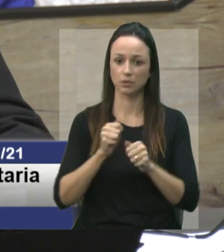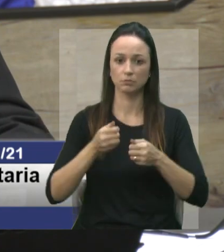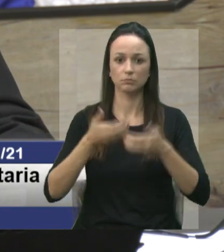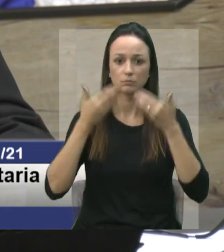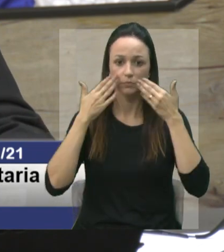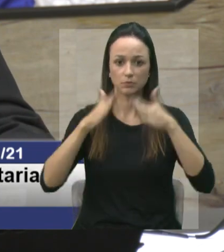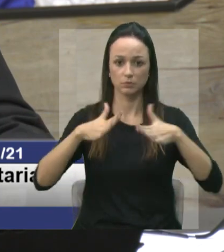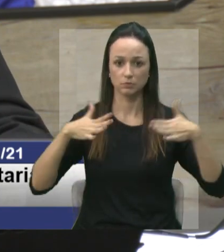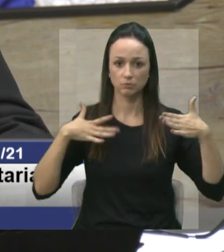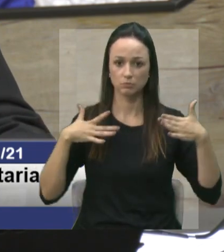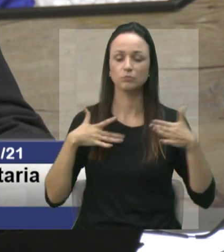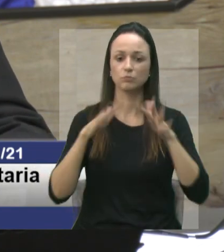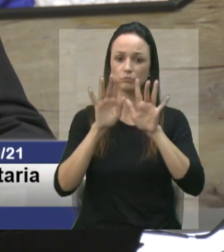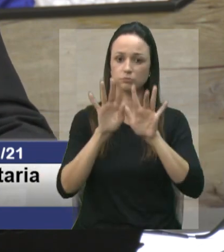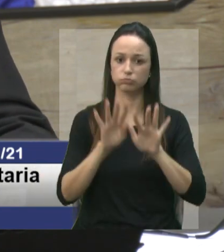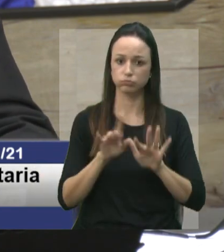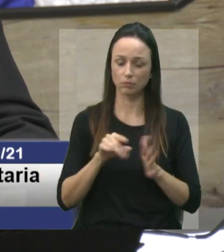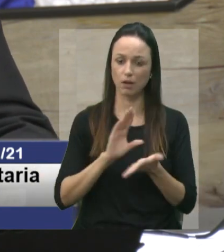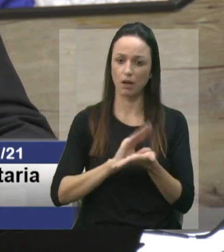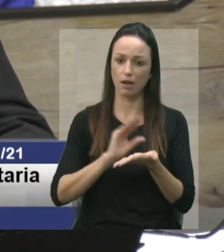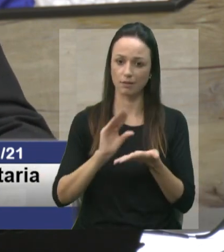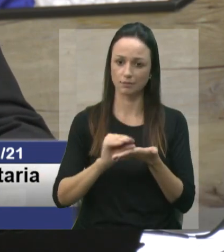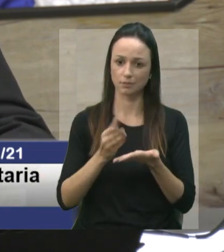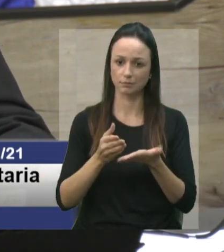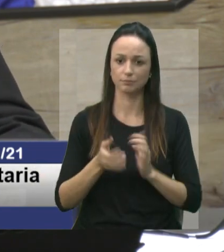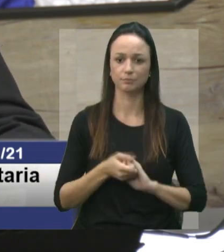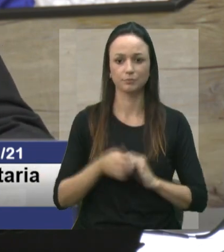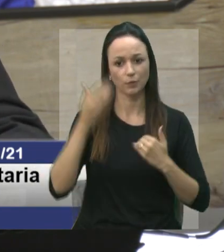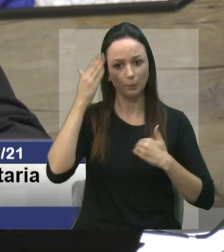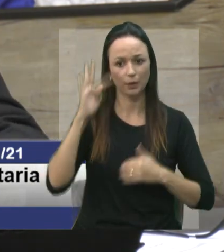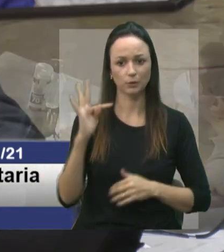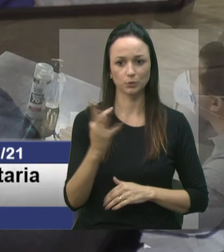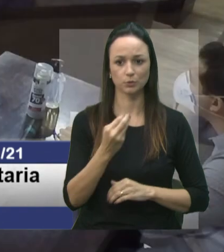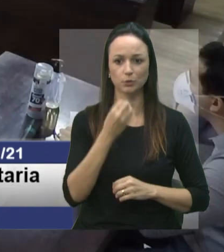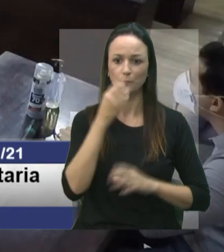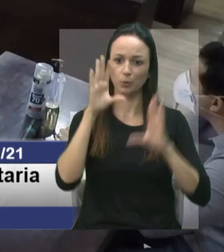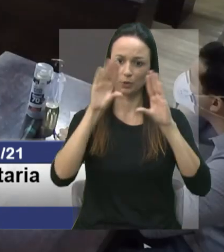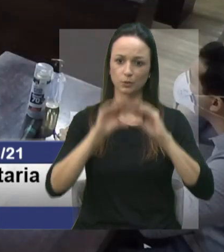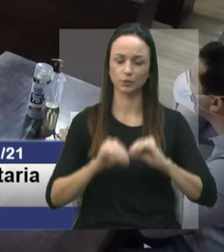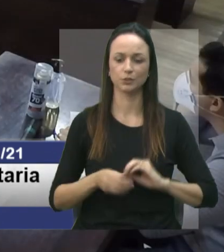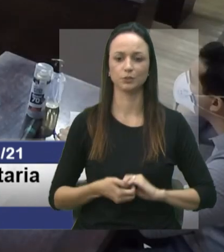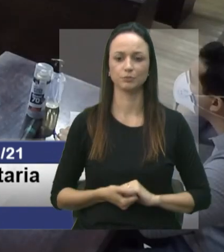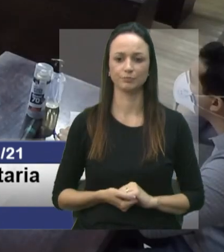e determino a juntada da ata digital. Obrigada a todos. Boa noite.